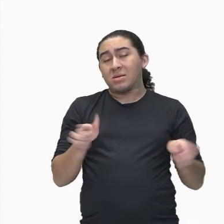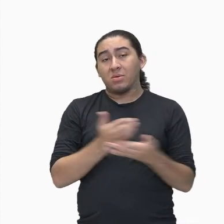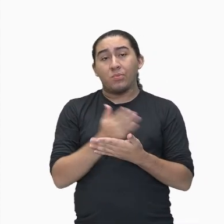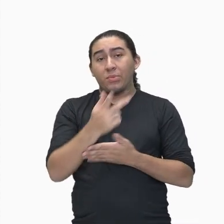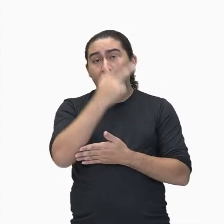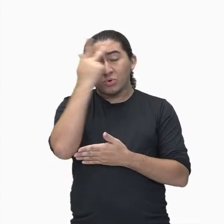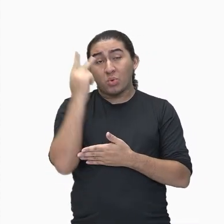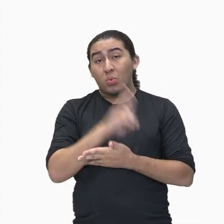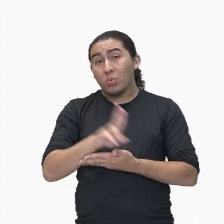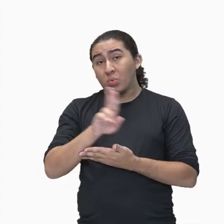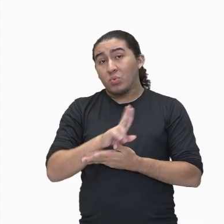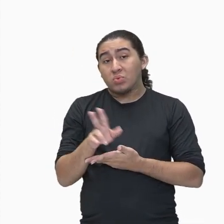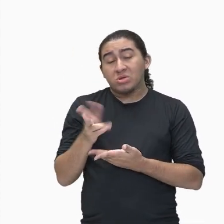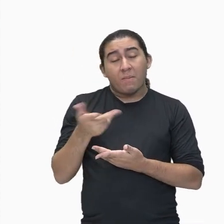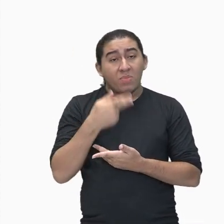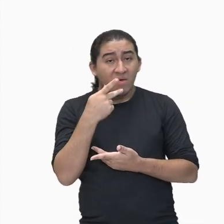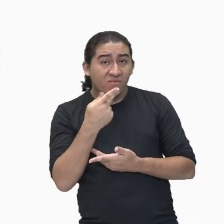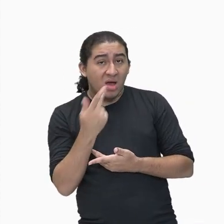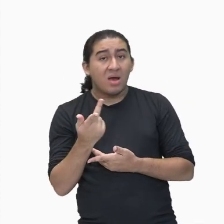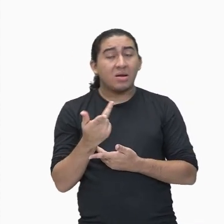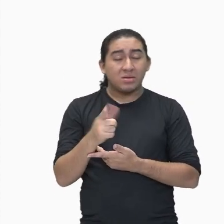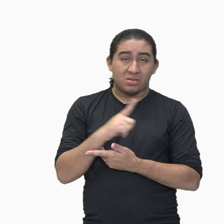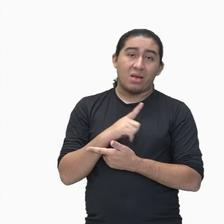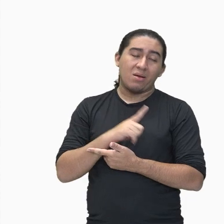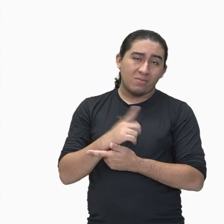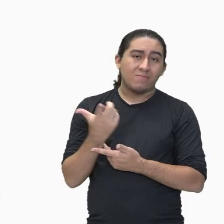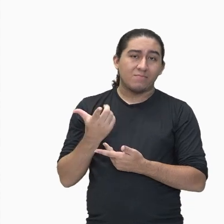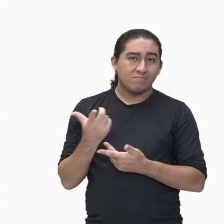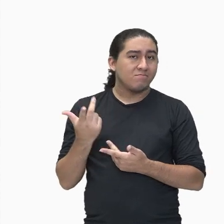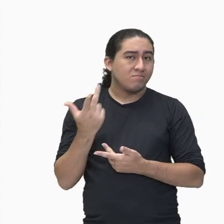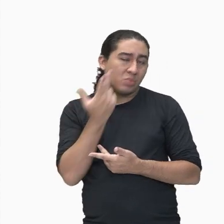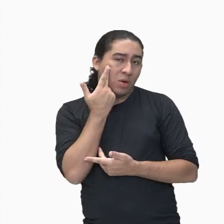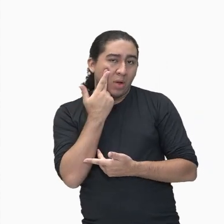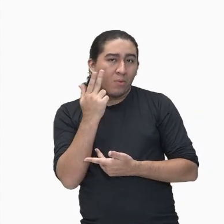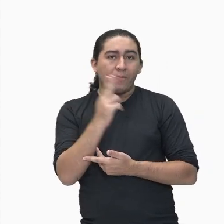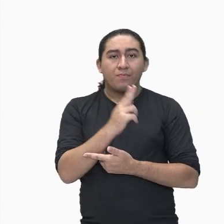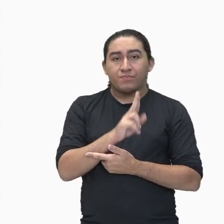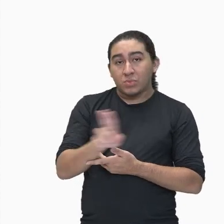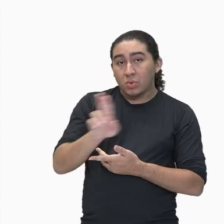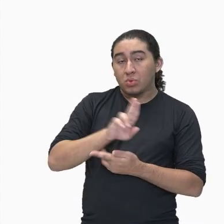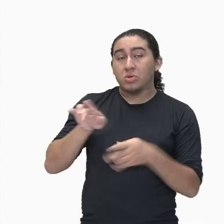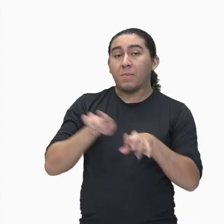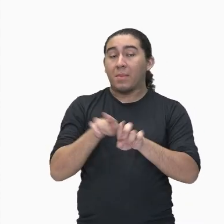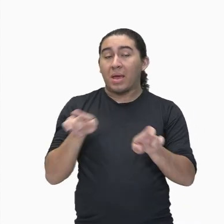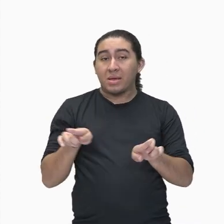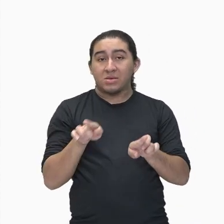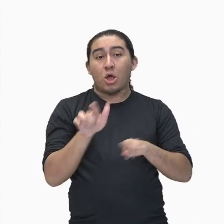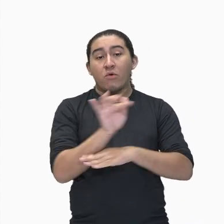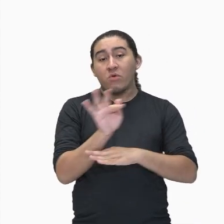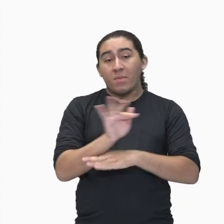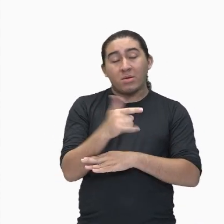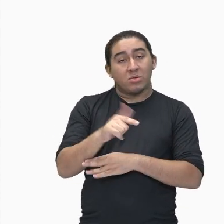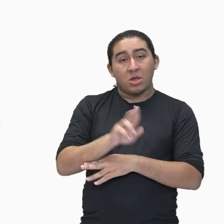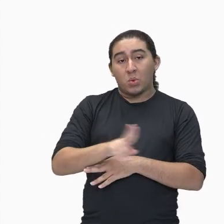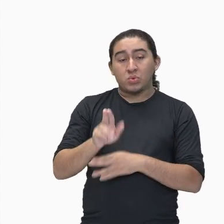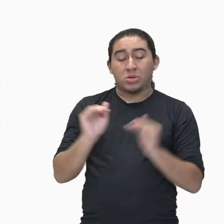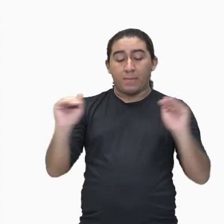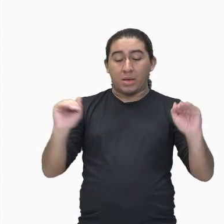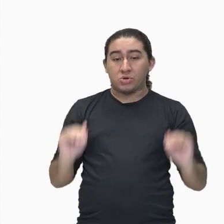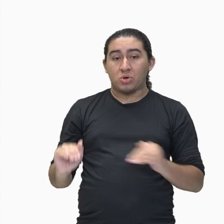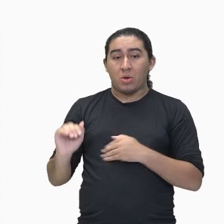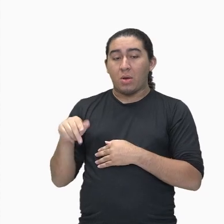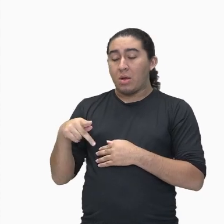grande, mais pequeno. Quando eu digo mais pequeno, menor que, né? Meu copo